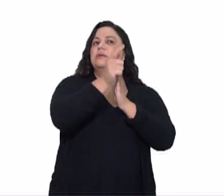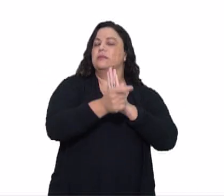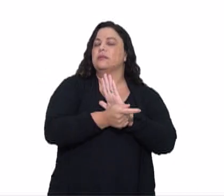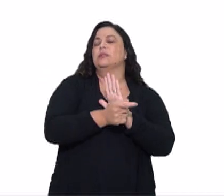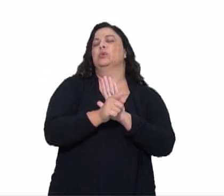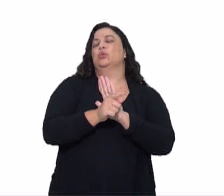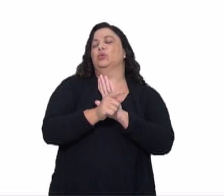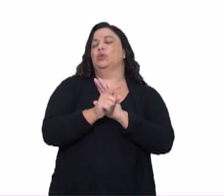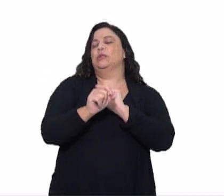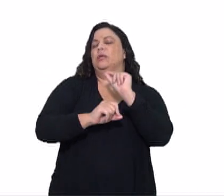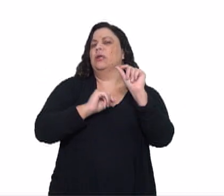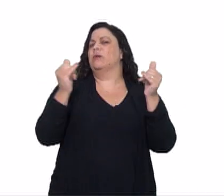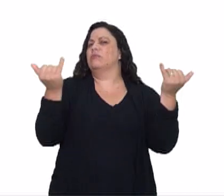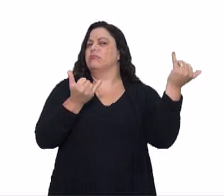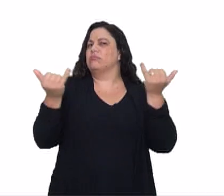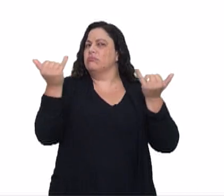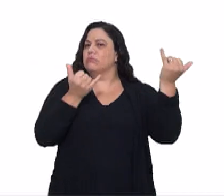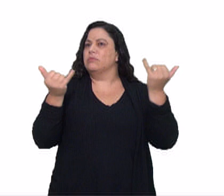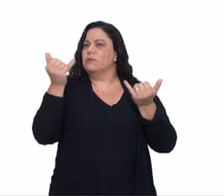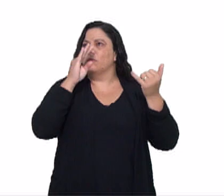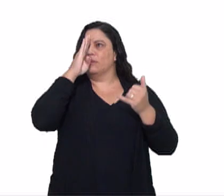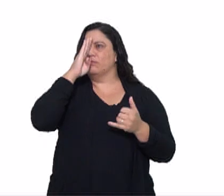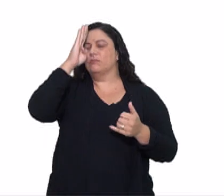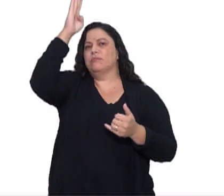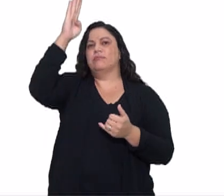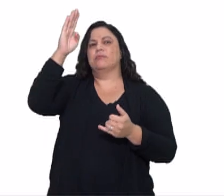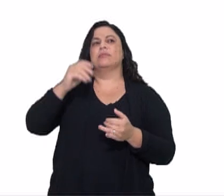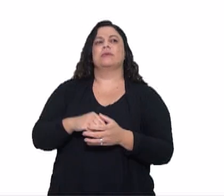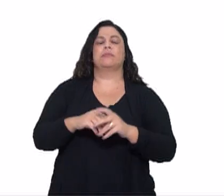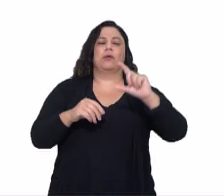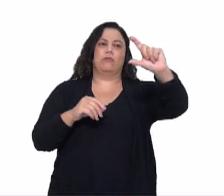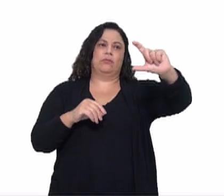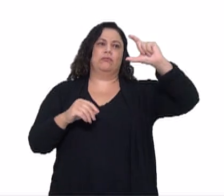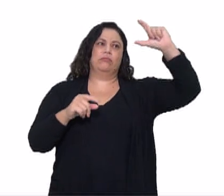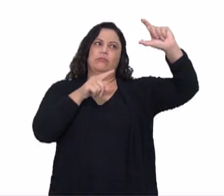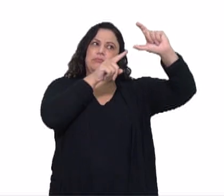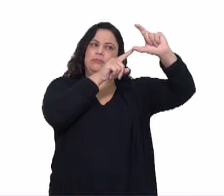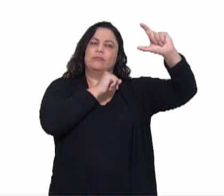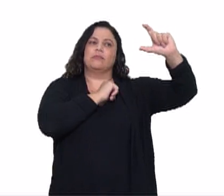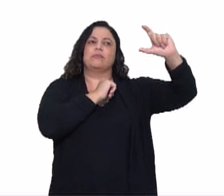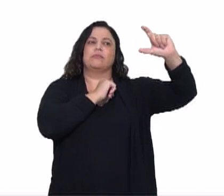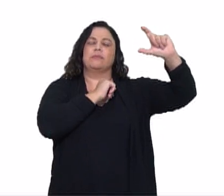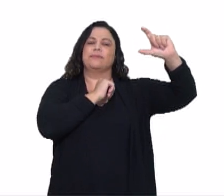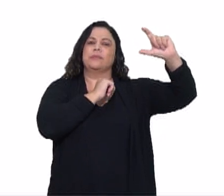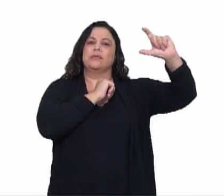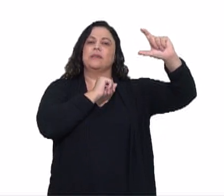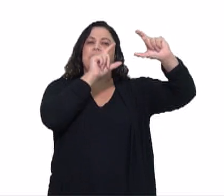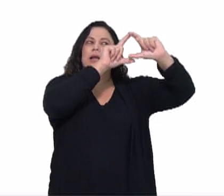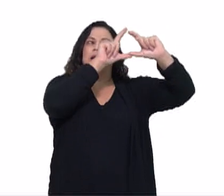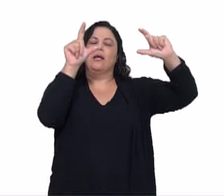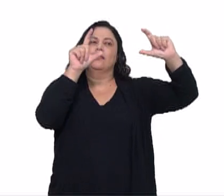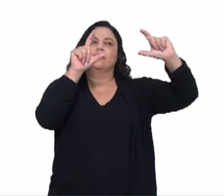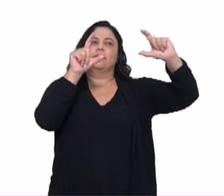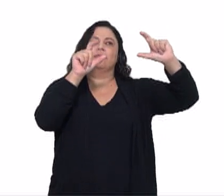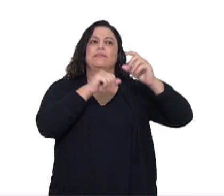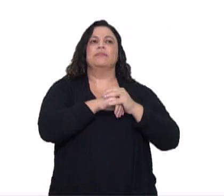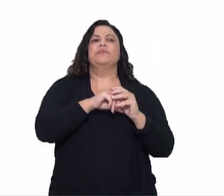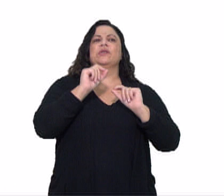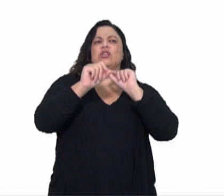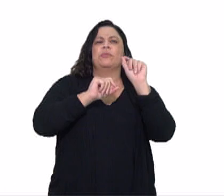textual, as informações principais vêm no primeiro parágrafo, chamado de lead ou